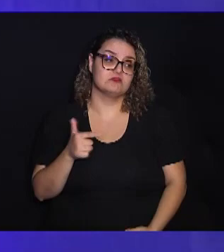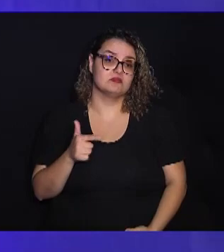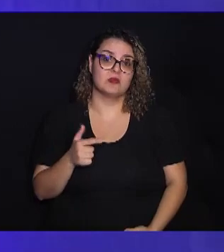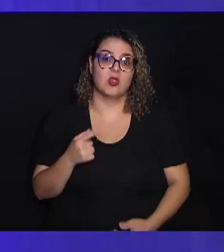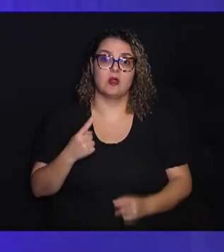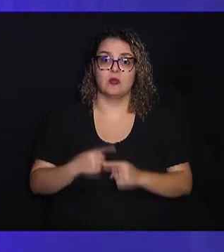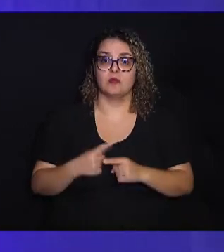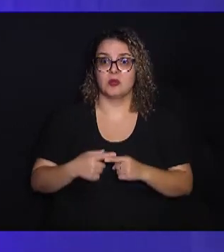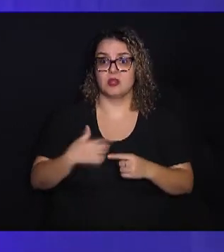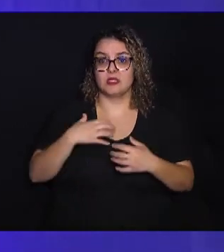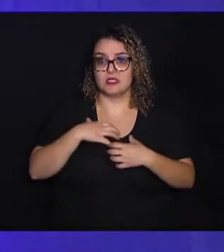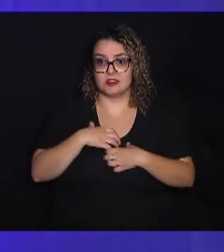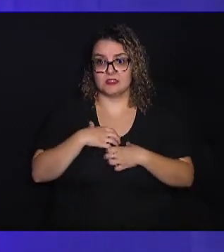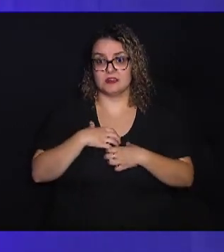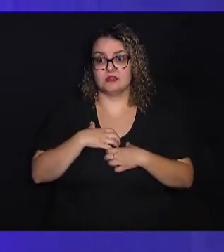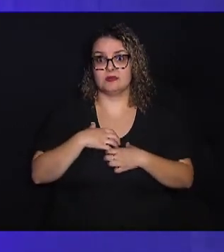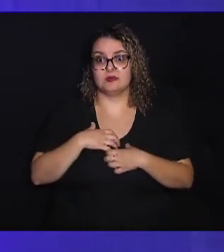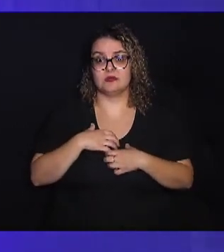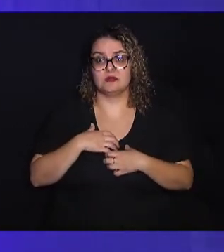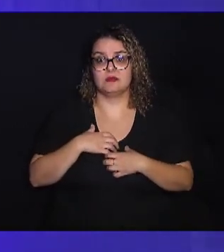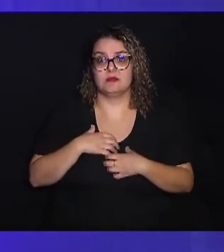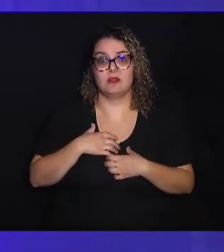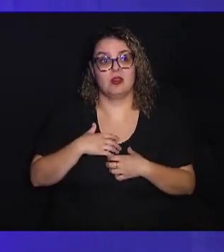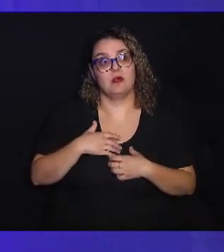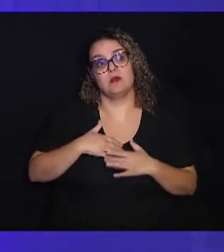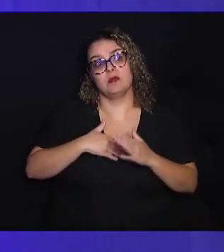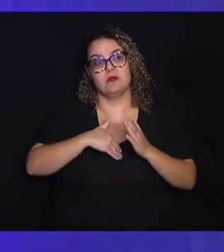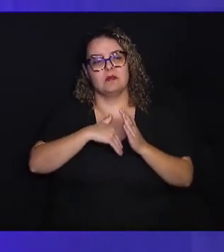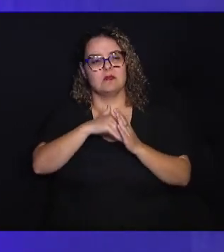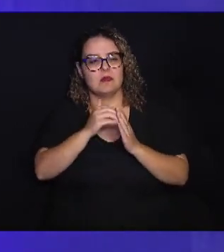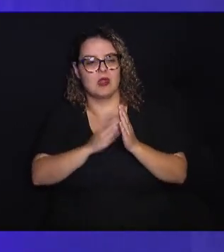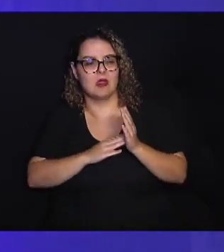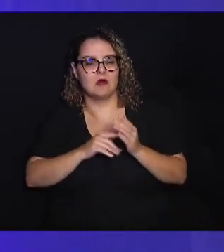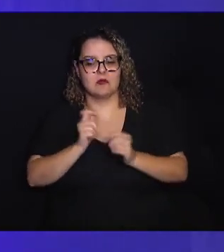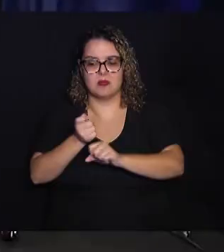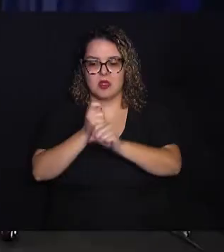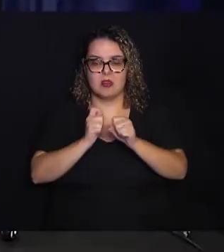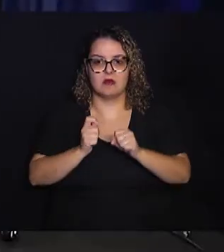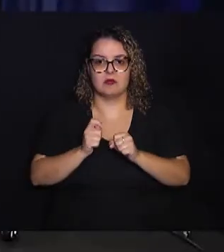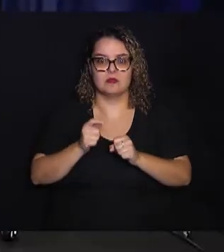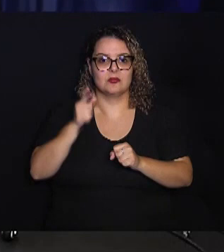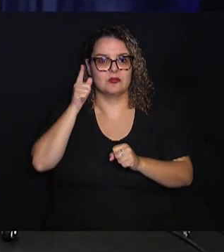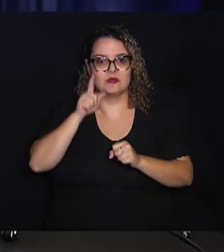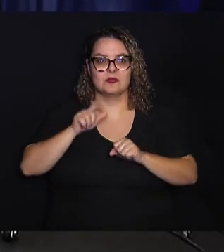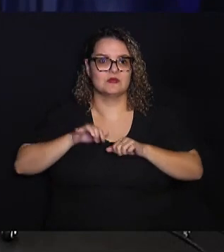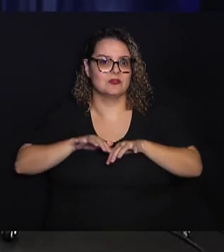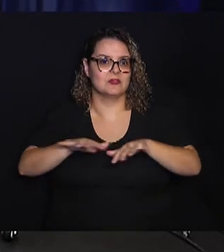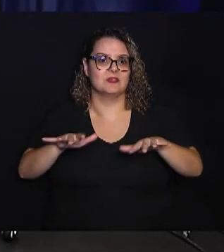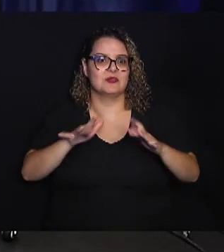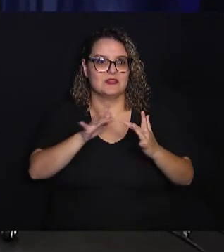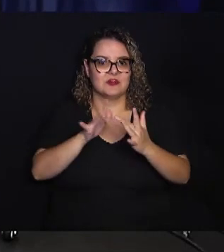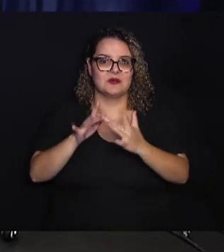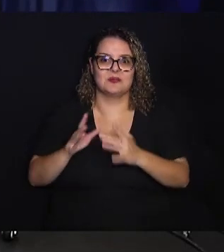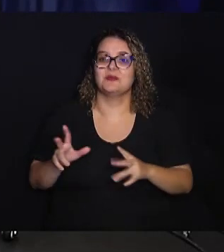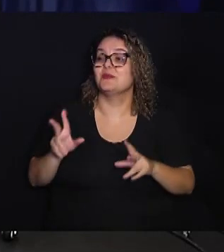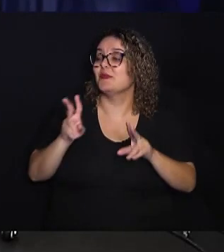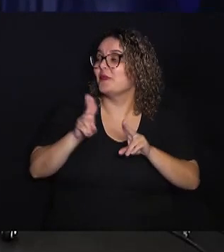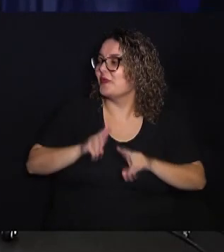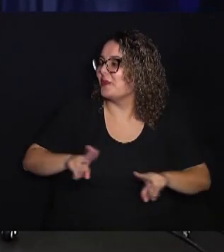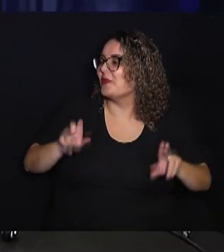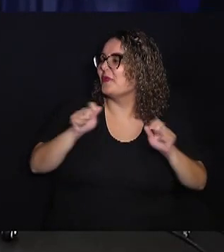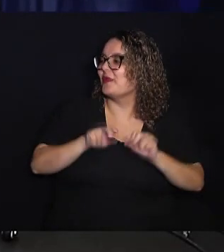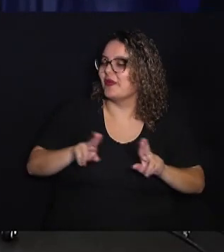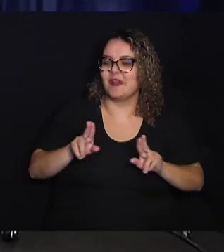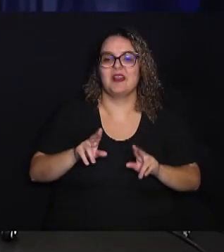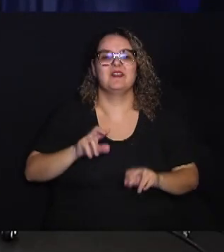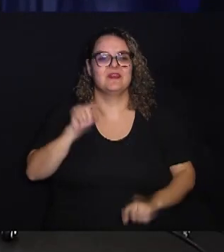eu sentia que a minha obra não tinha sido alcançada por todo mundo. Uau. Então, eu acho que isso aí foi o diferencial, né? Sim.